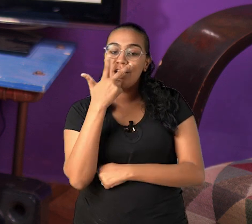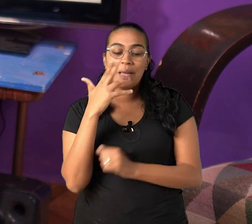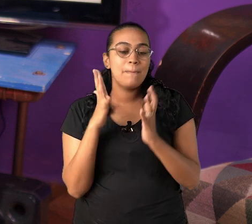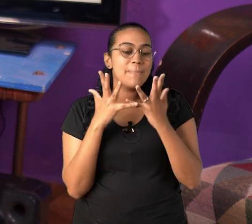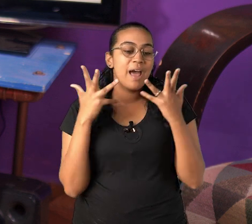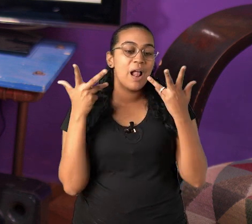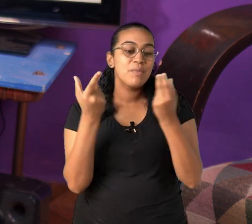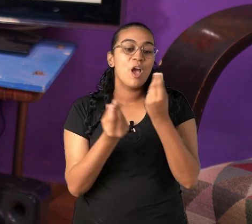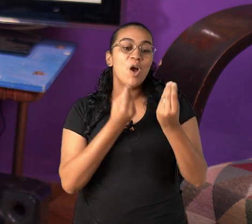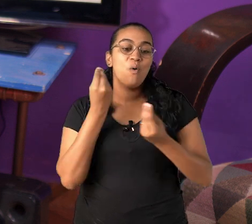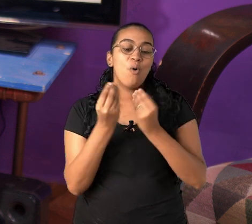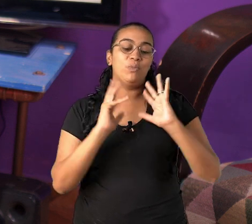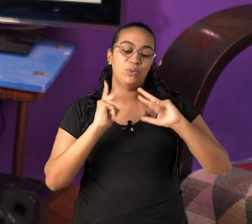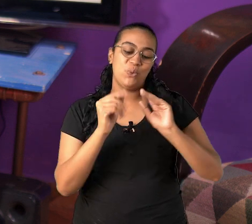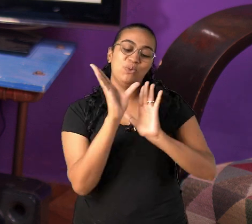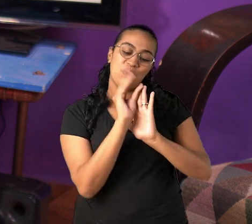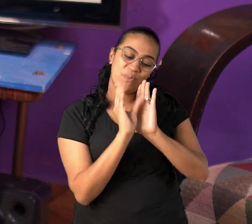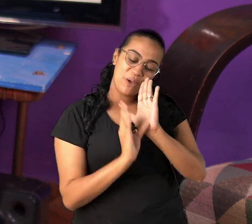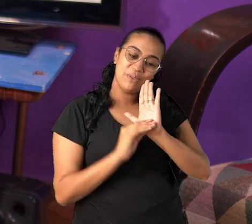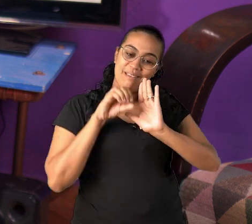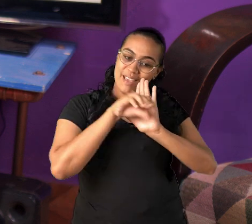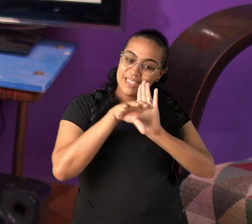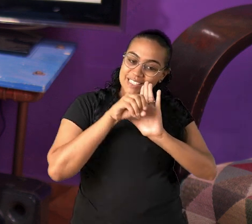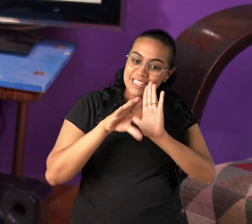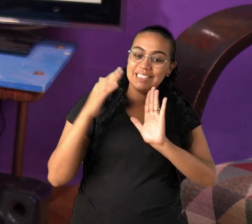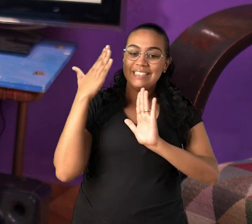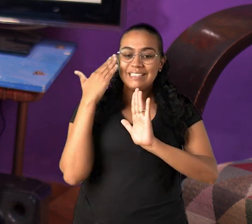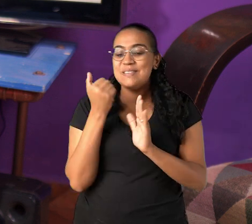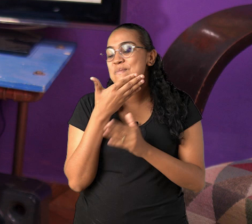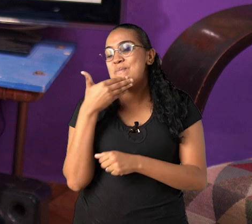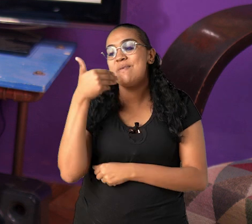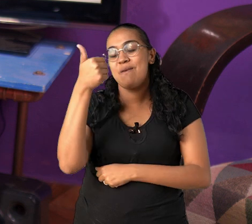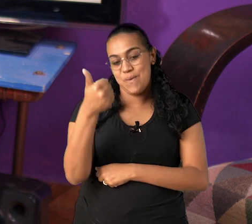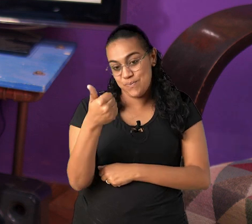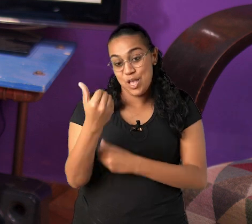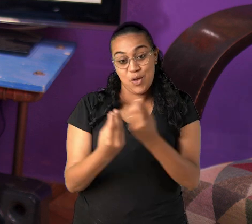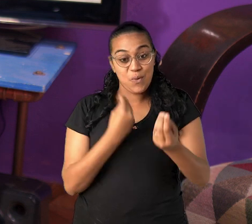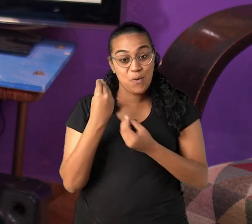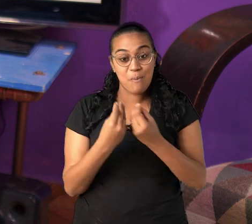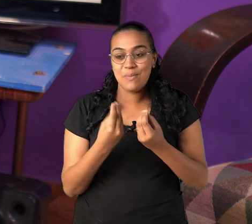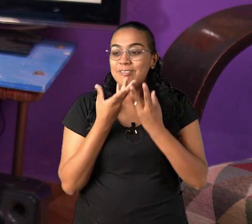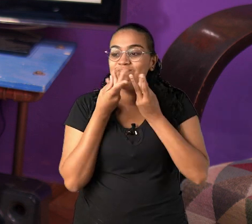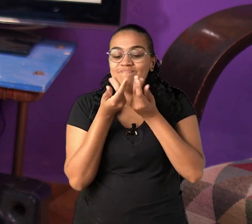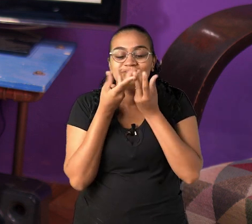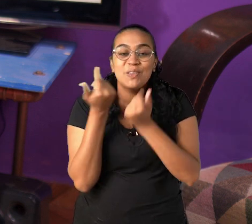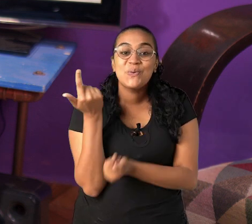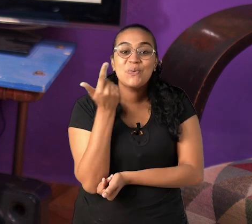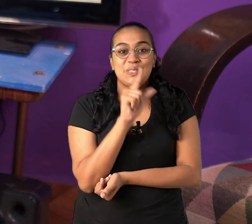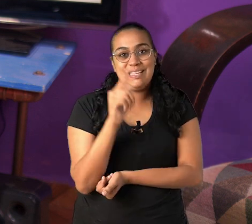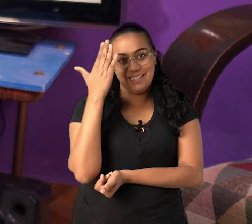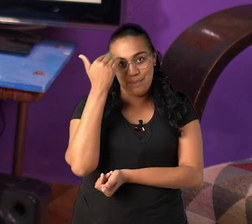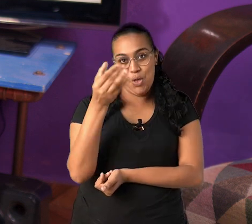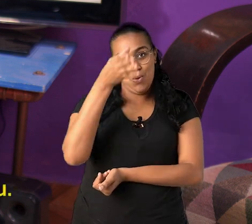incrível nessa jornada é a maneira como todos os conteúdos foram trabalhados e traduzidos de maneira muito acessível, de forma muito palatável, que a